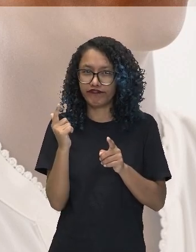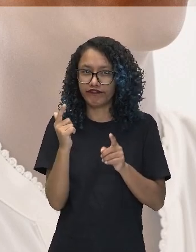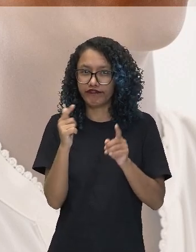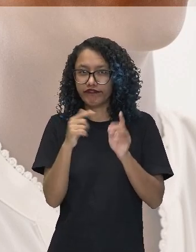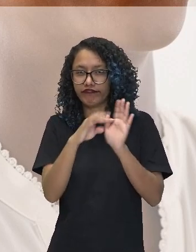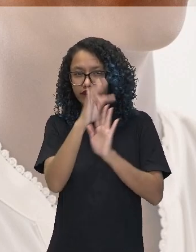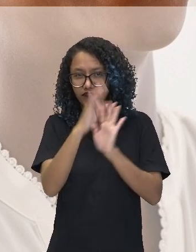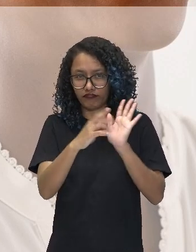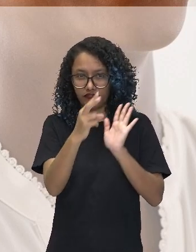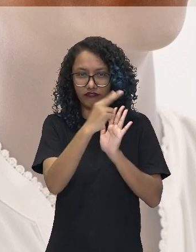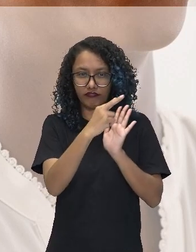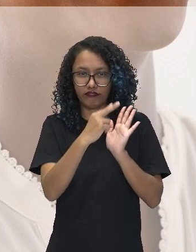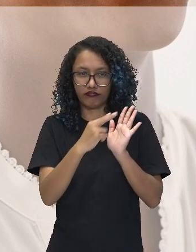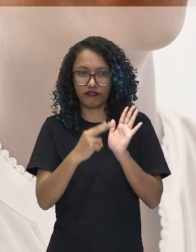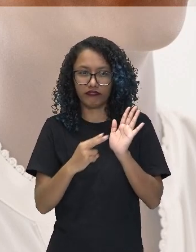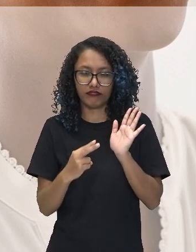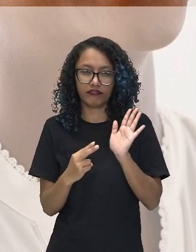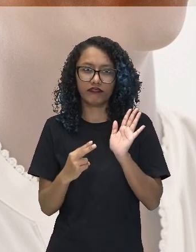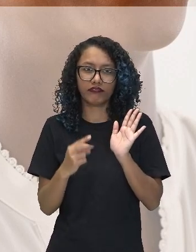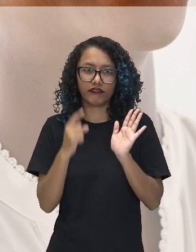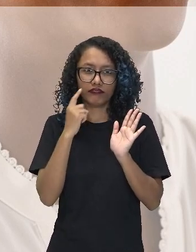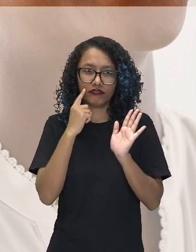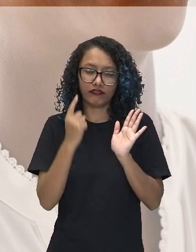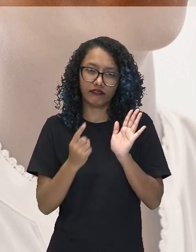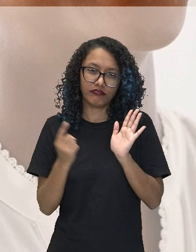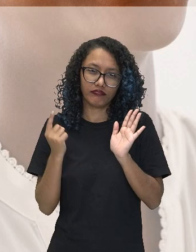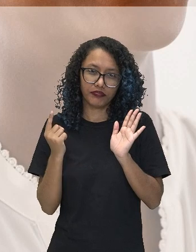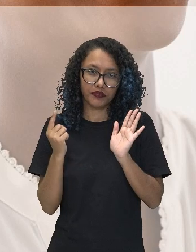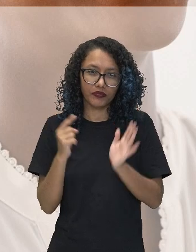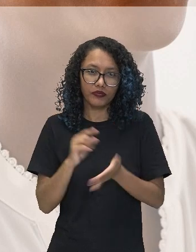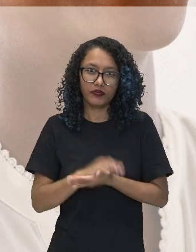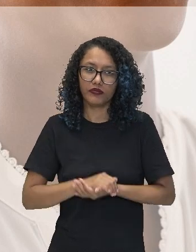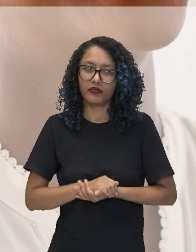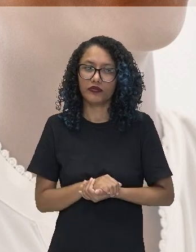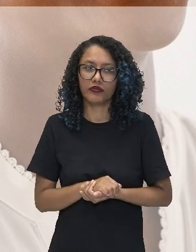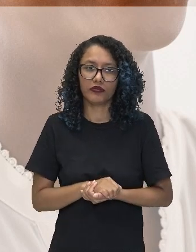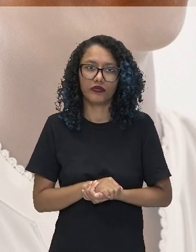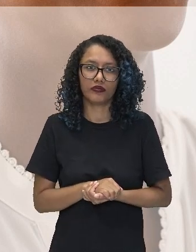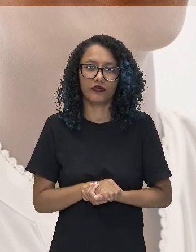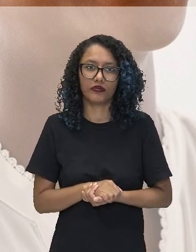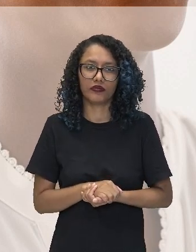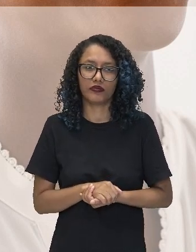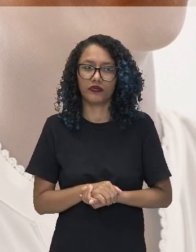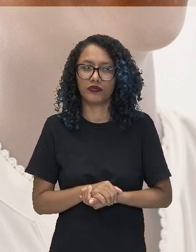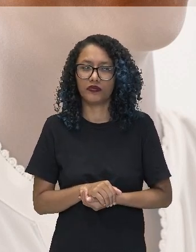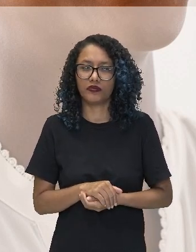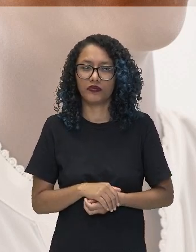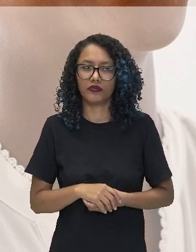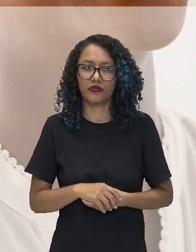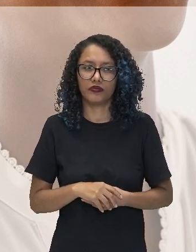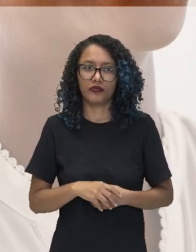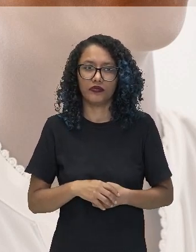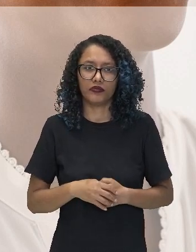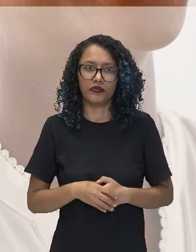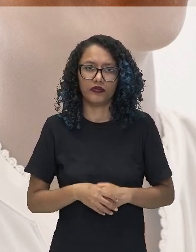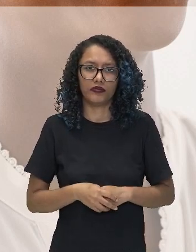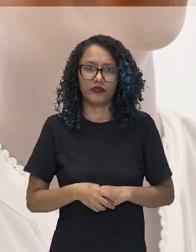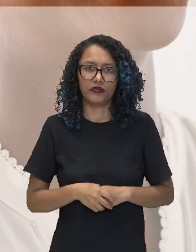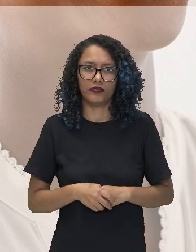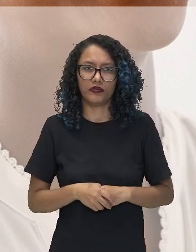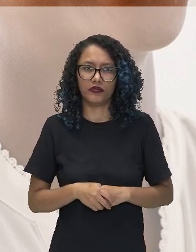tu futuro es tu própria vida, tu dignidade es la de todos. Outros esperam que resistas, que